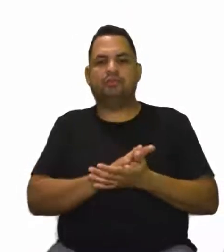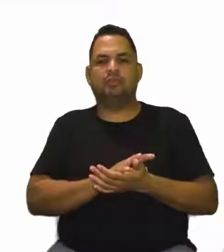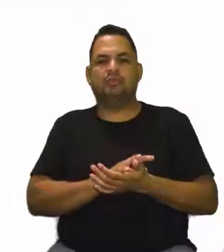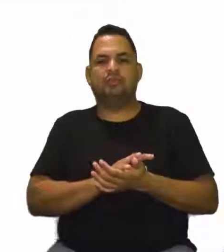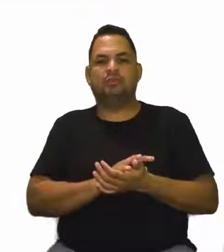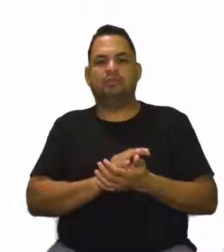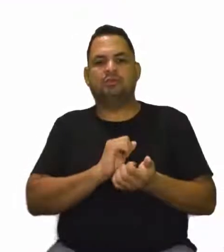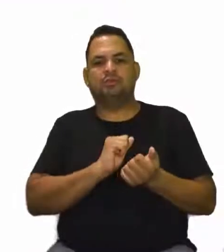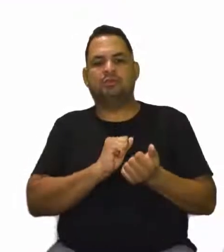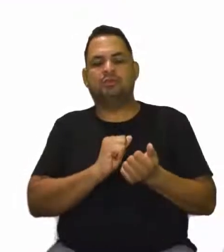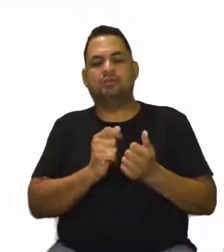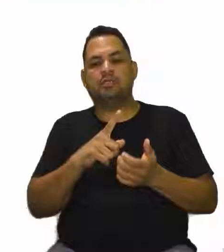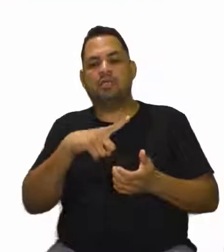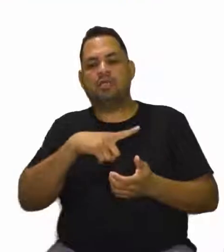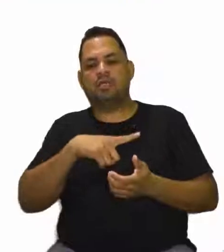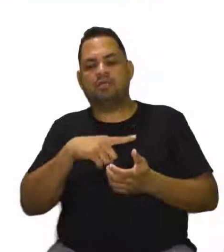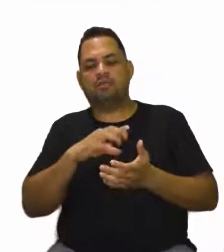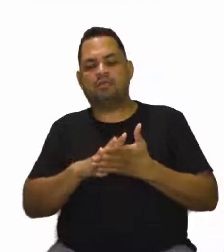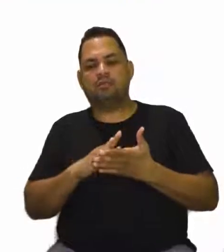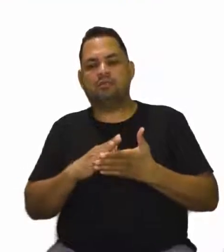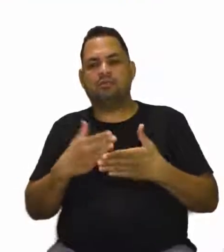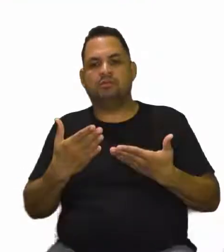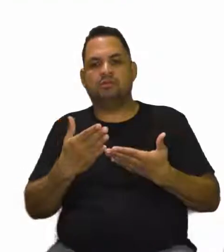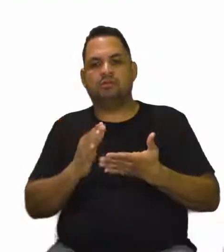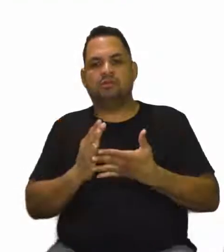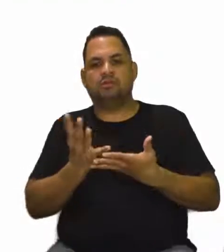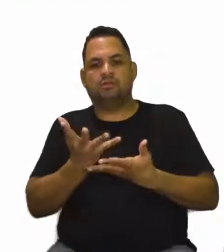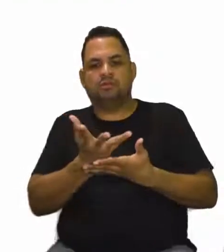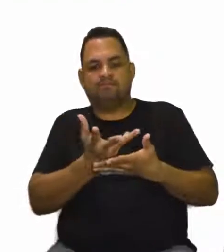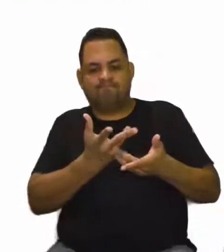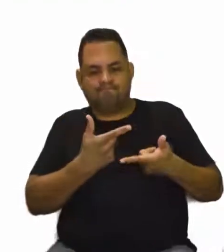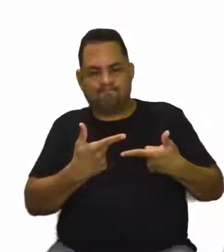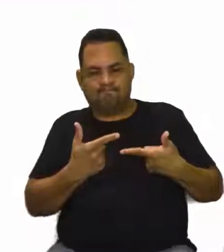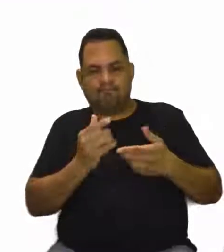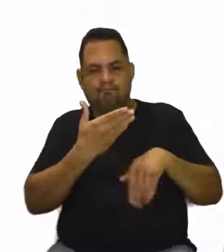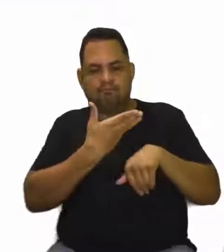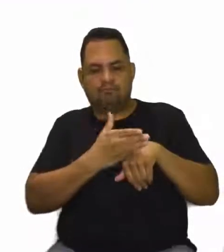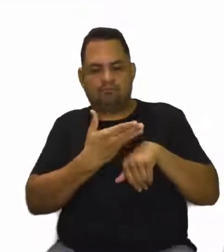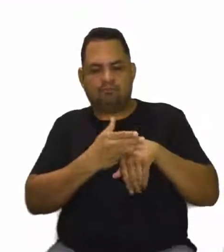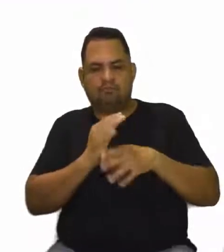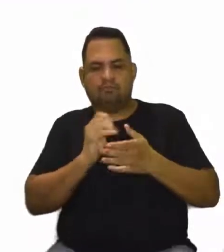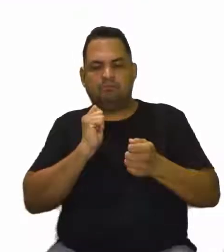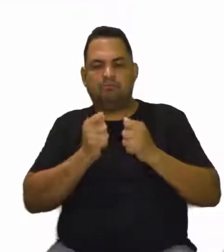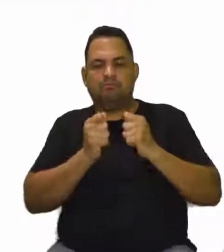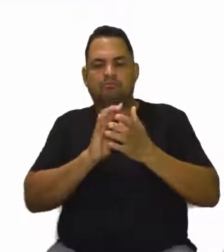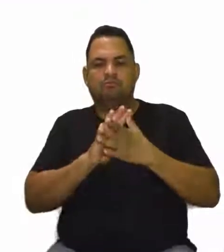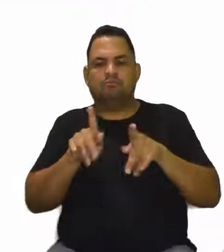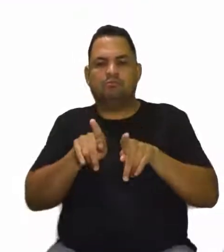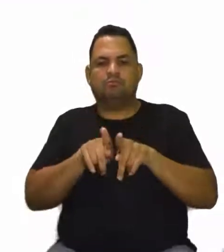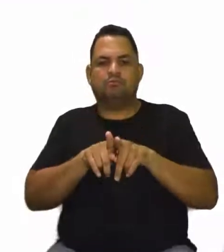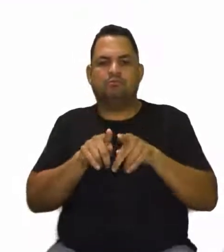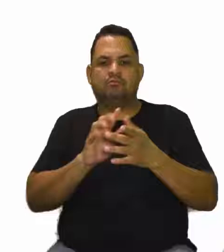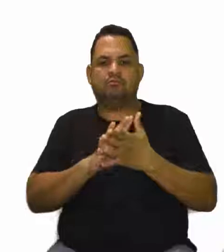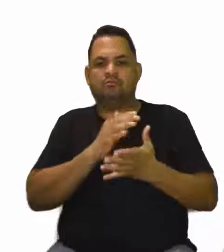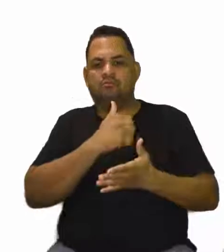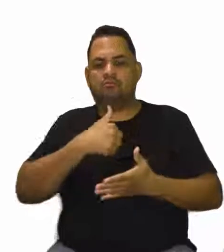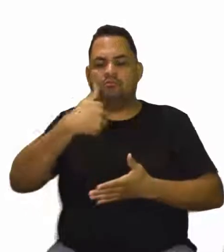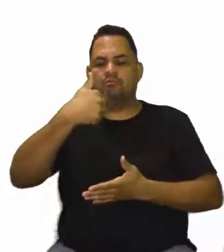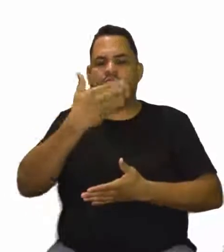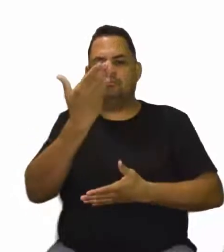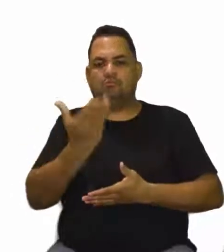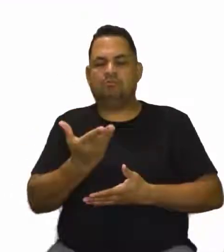um jogador que quer resistência. Então, essas habilidades aí, esse treinamento funcional também vai potencializar